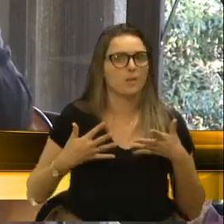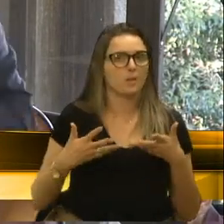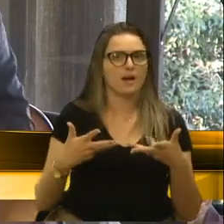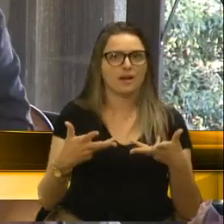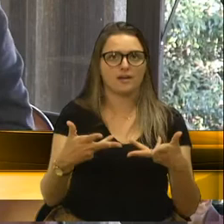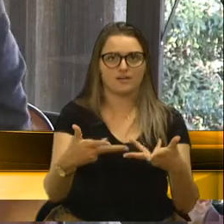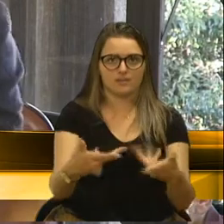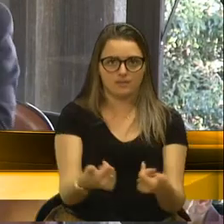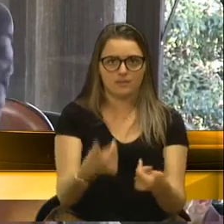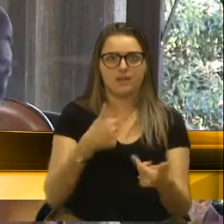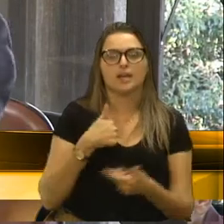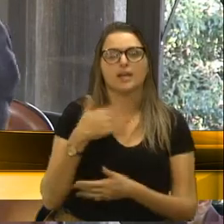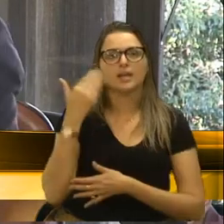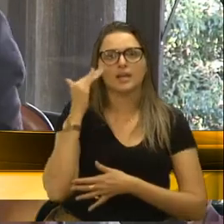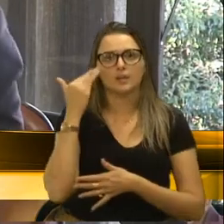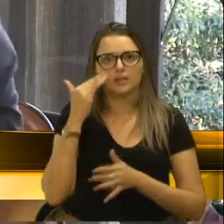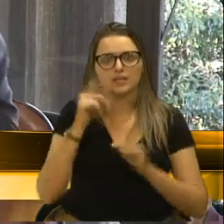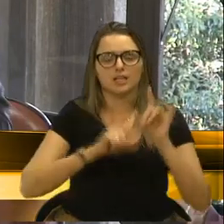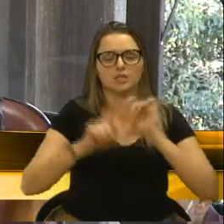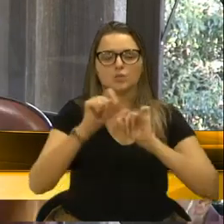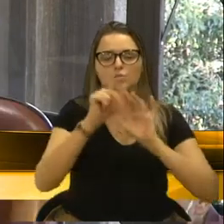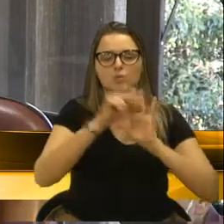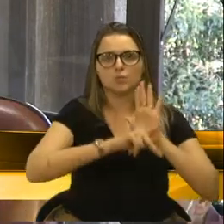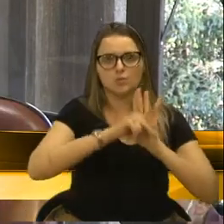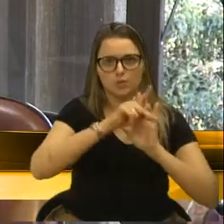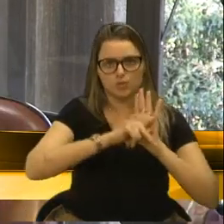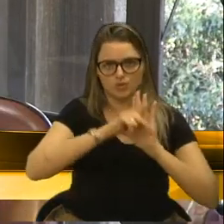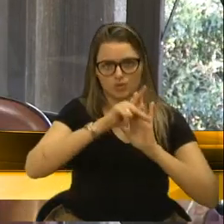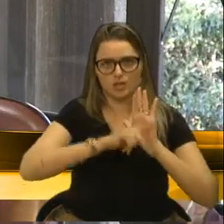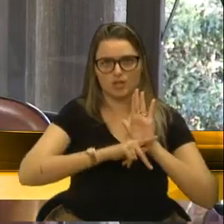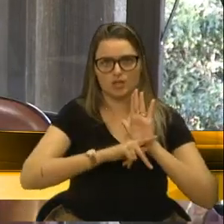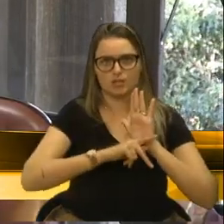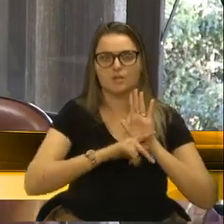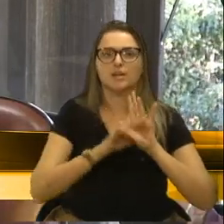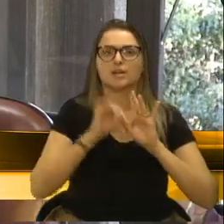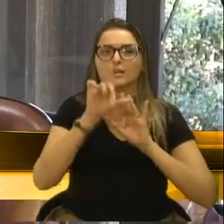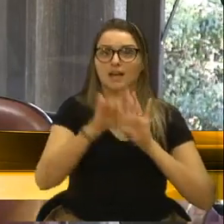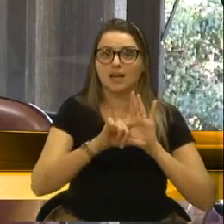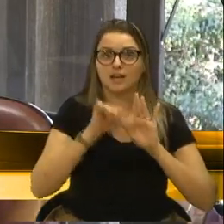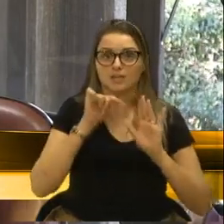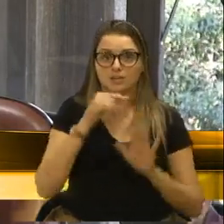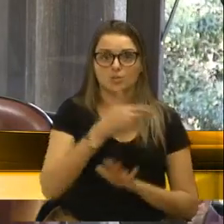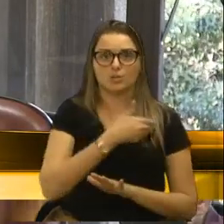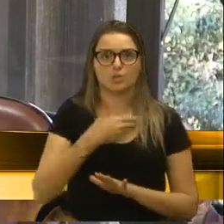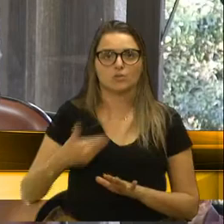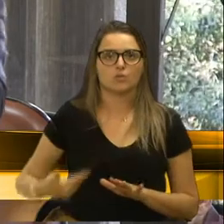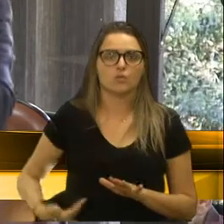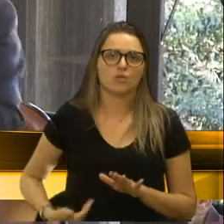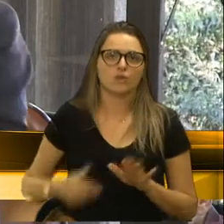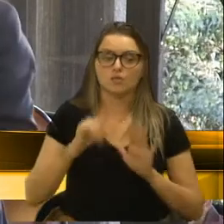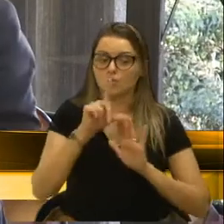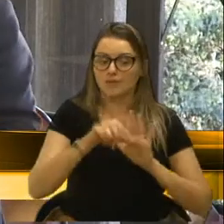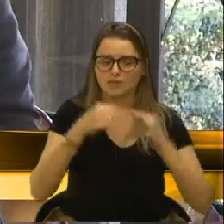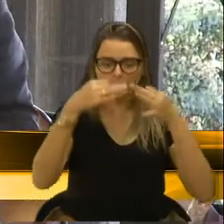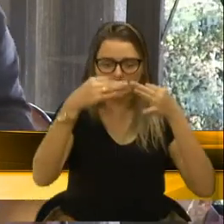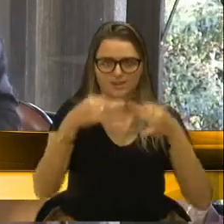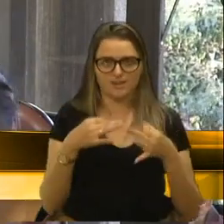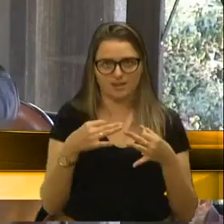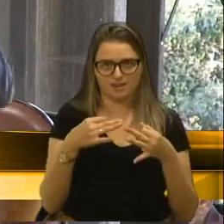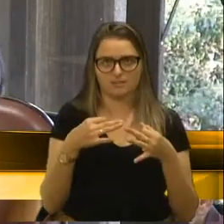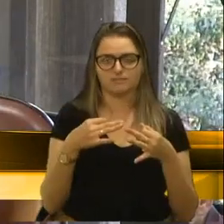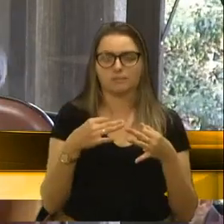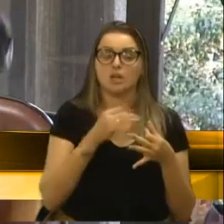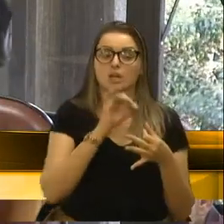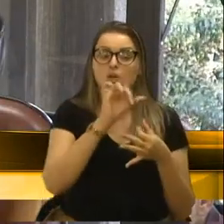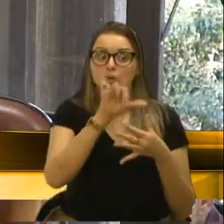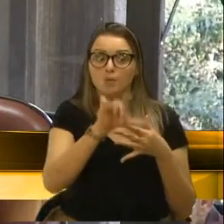Eu entendo, com relação a esse projeto, presidente, que a decisão de governo foi uma decisão acertada, né? Foi uma